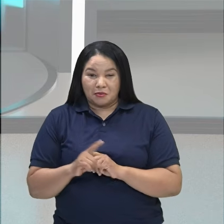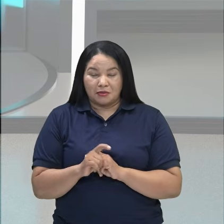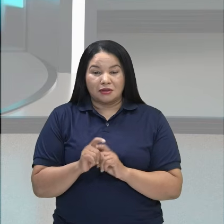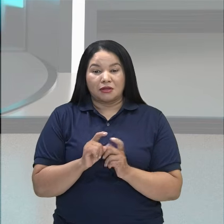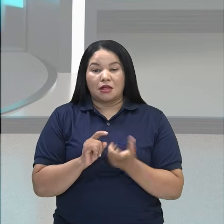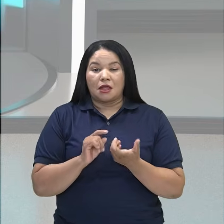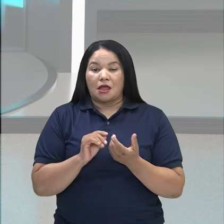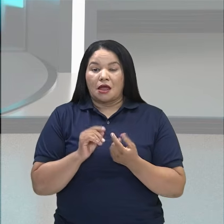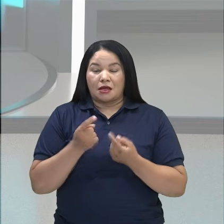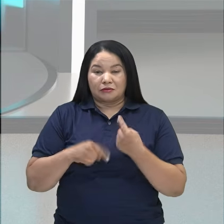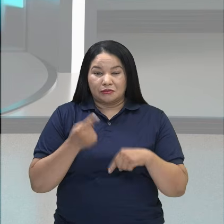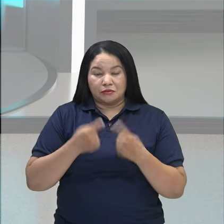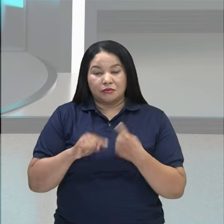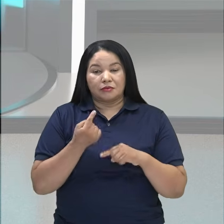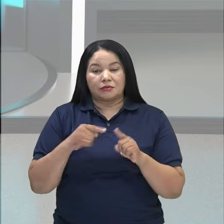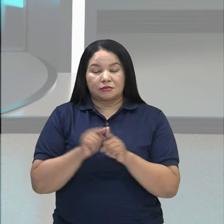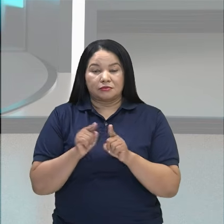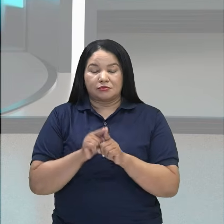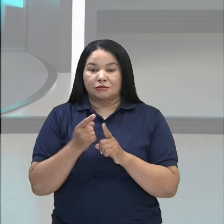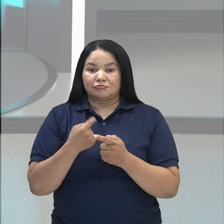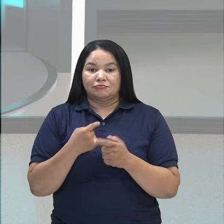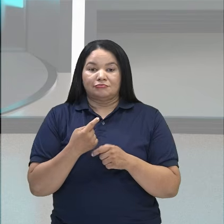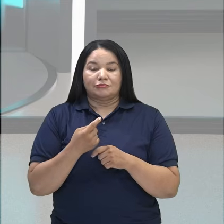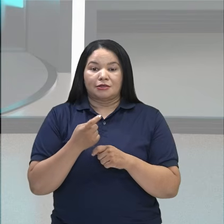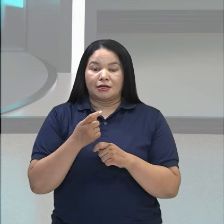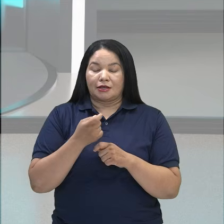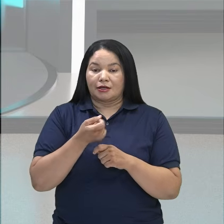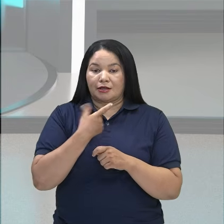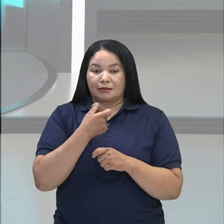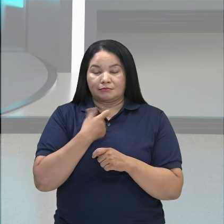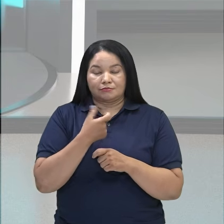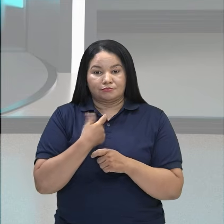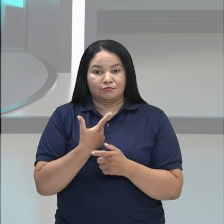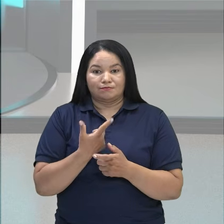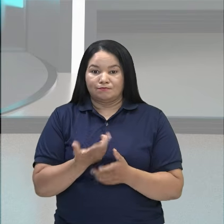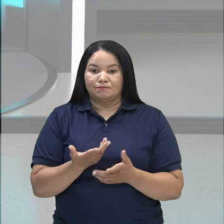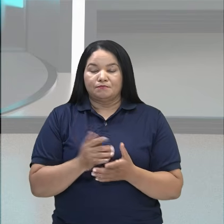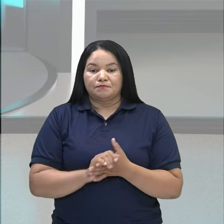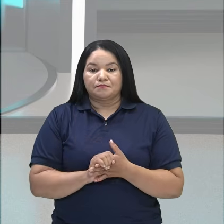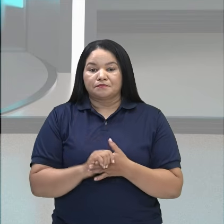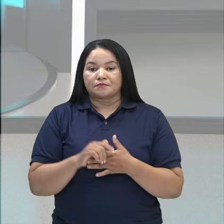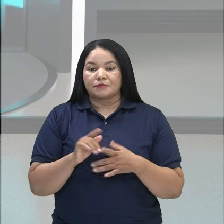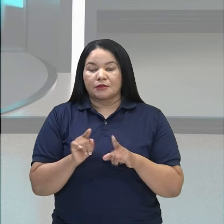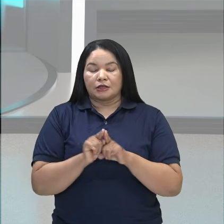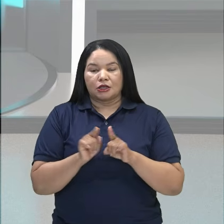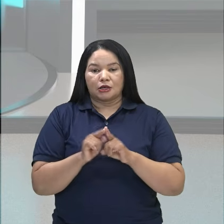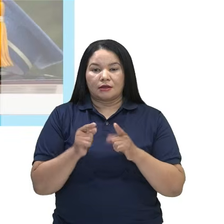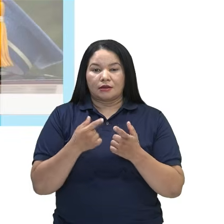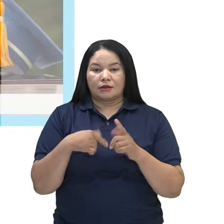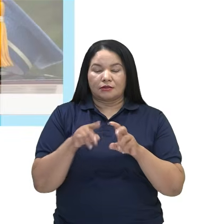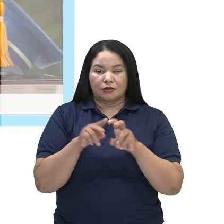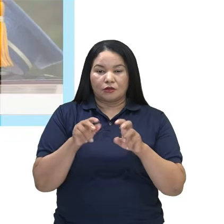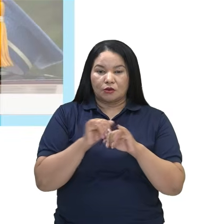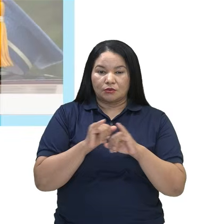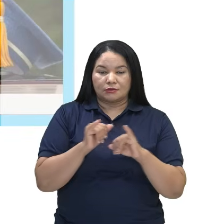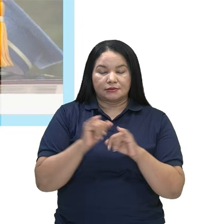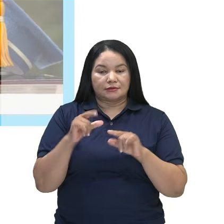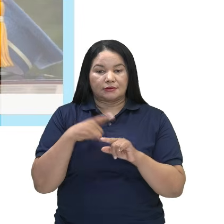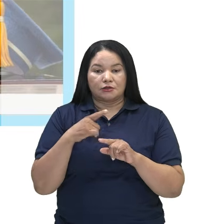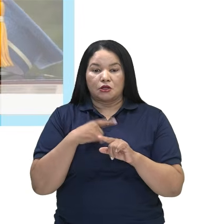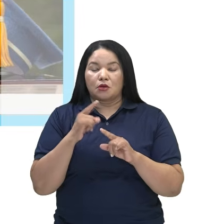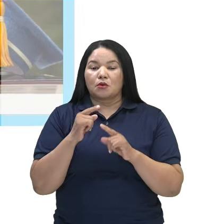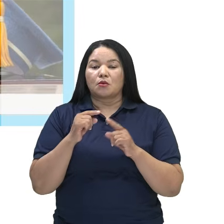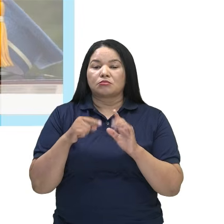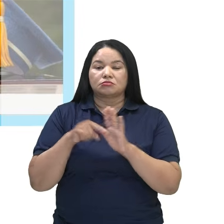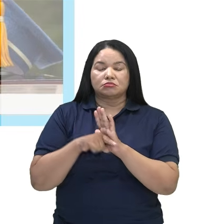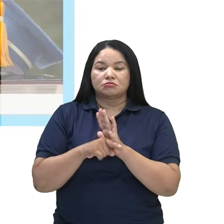maior resistência a antibióticos. E certamente essa notícia tem aí origem em um estudo científico